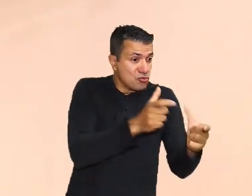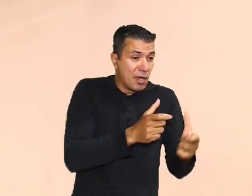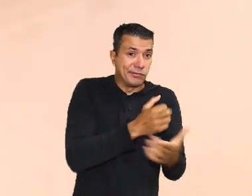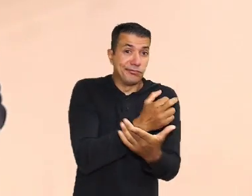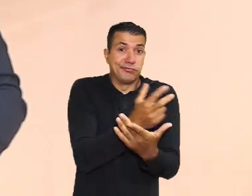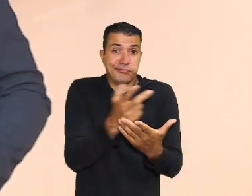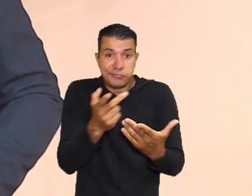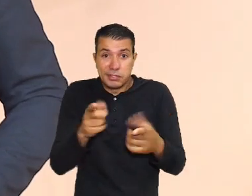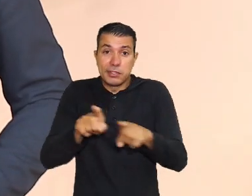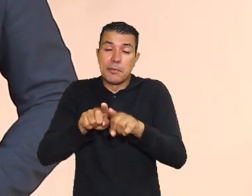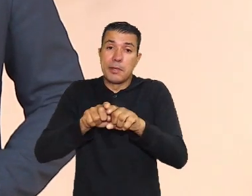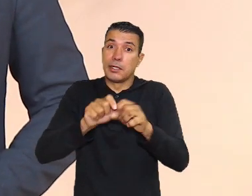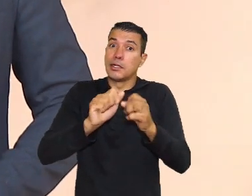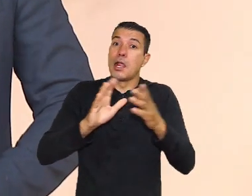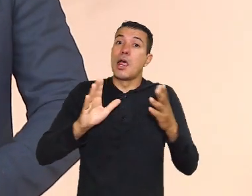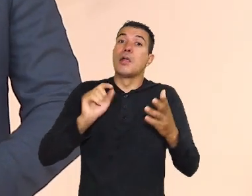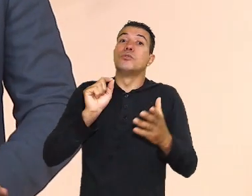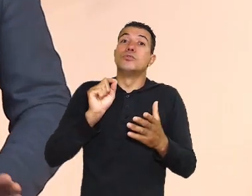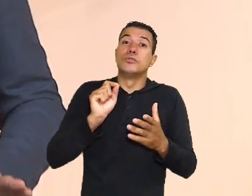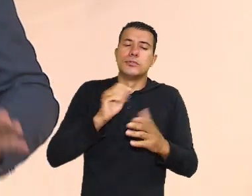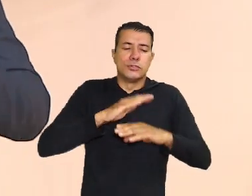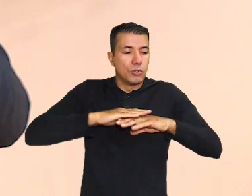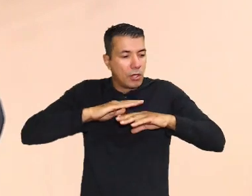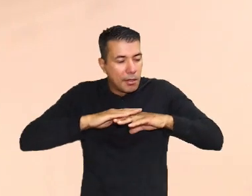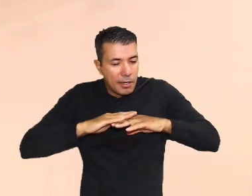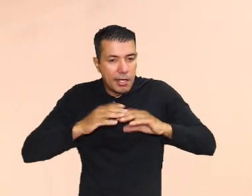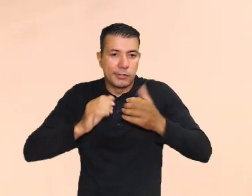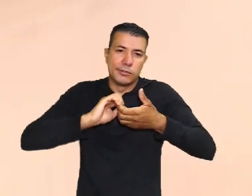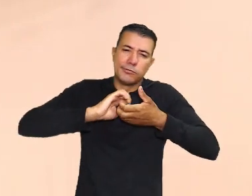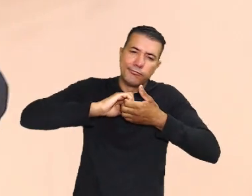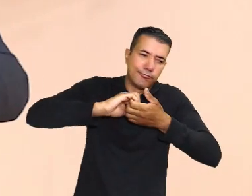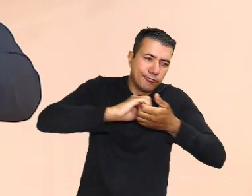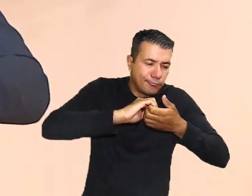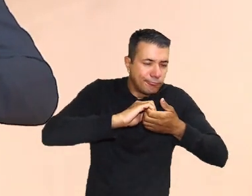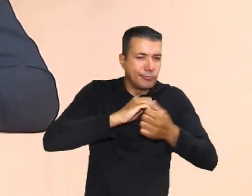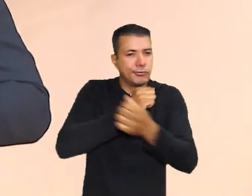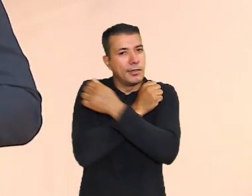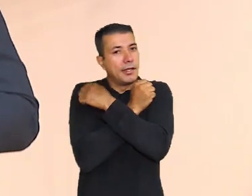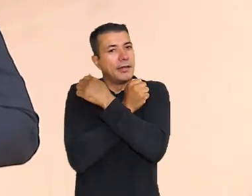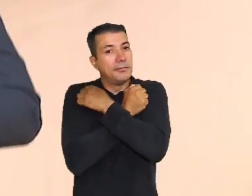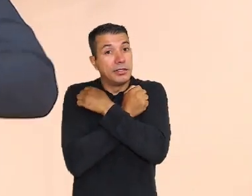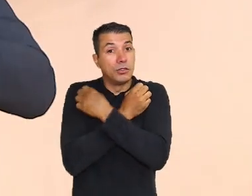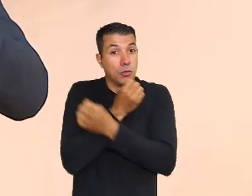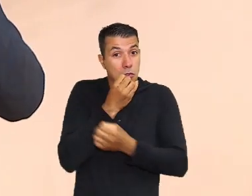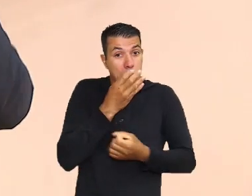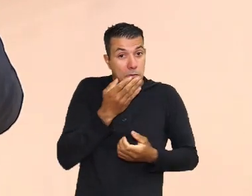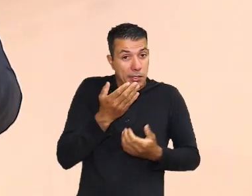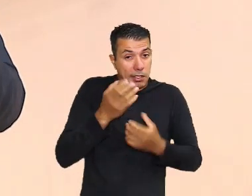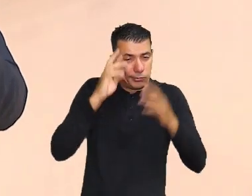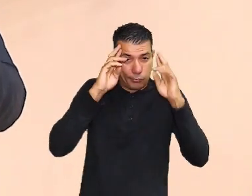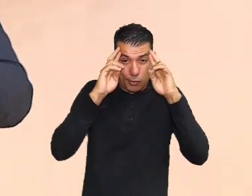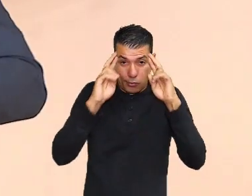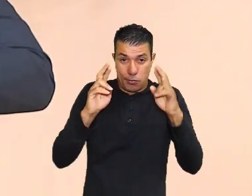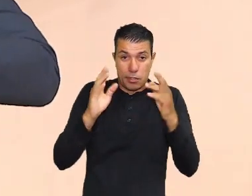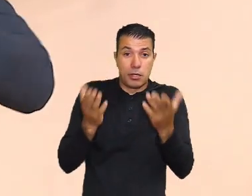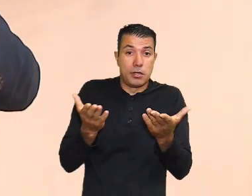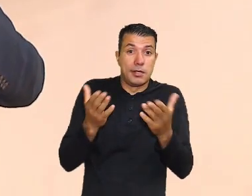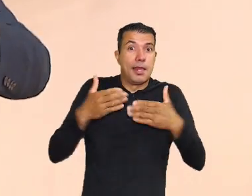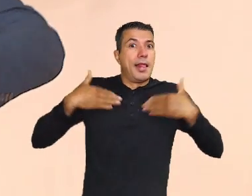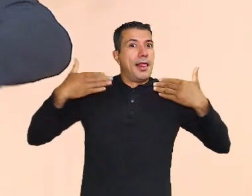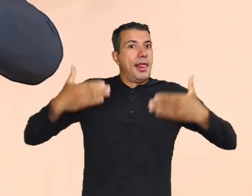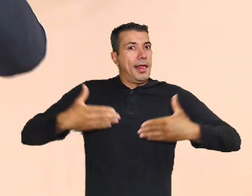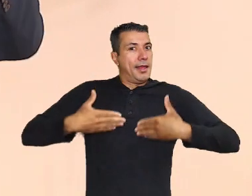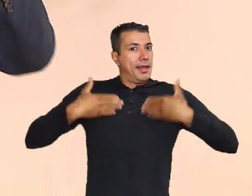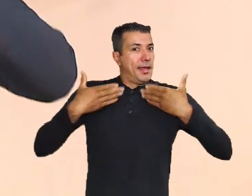e também, é claro, deixando aqui o seu carinho, o seu abraço e nós também com muito respeito e com muita